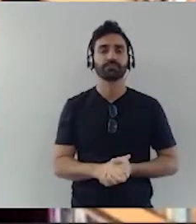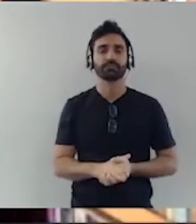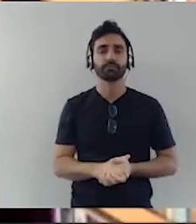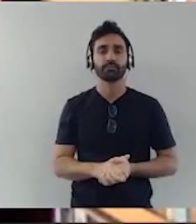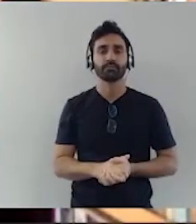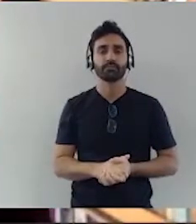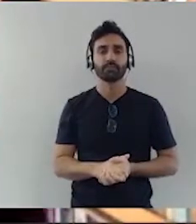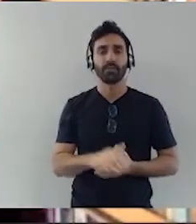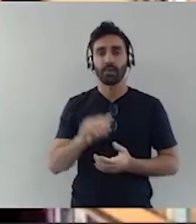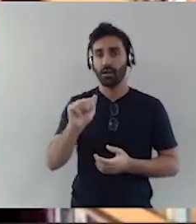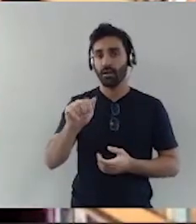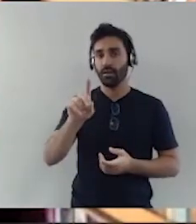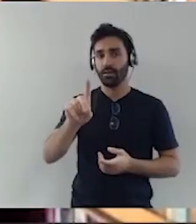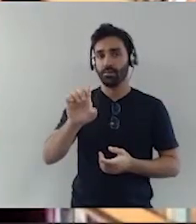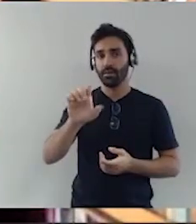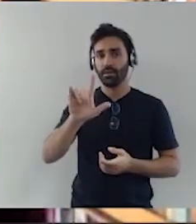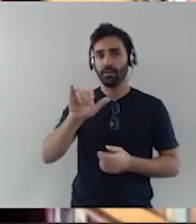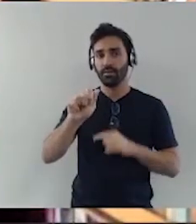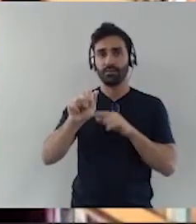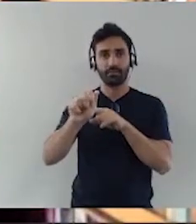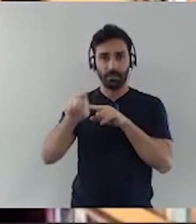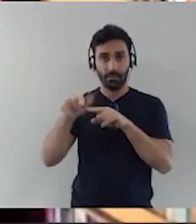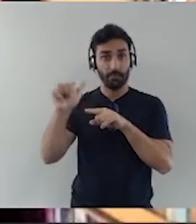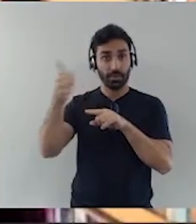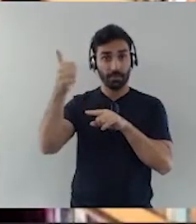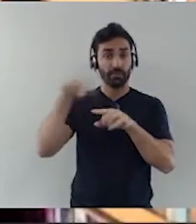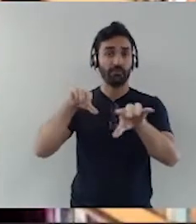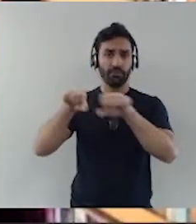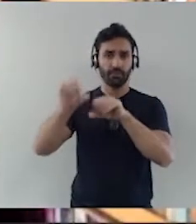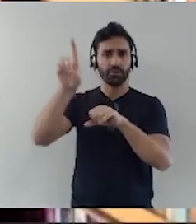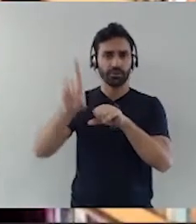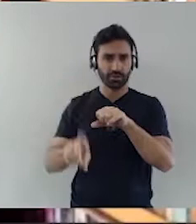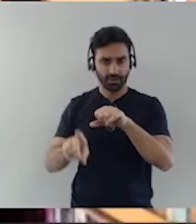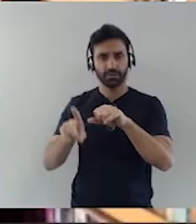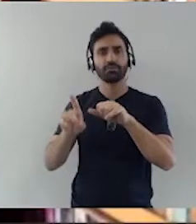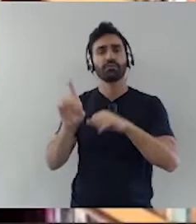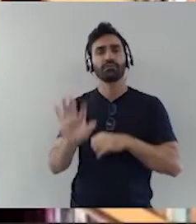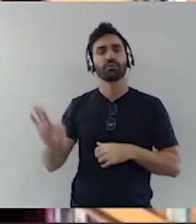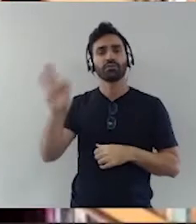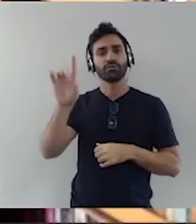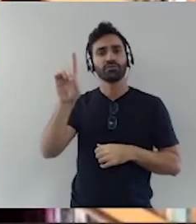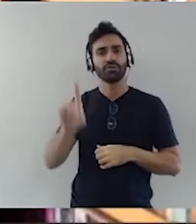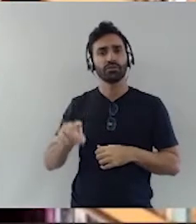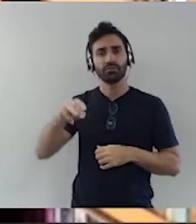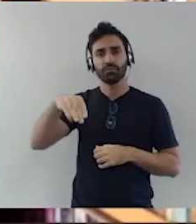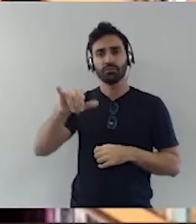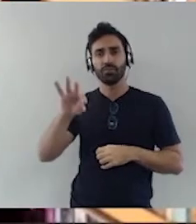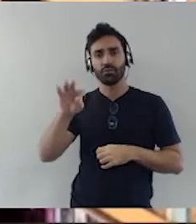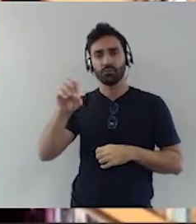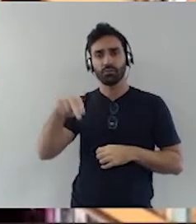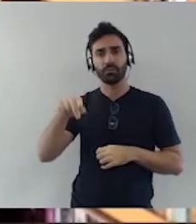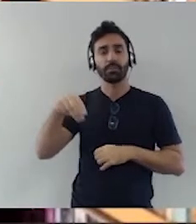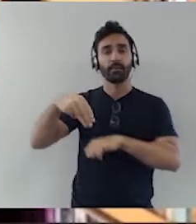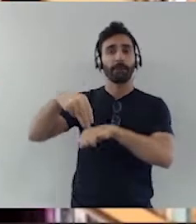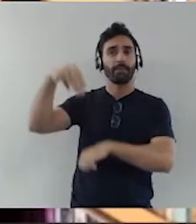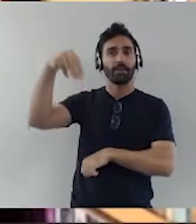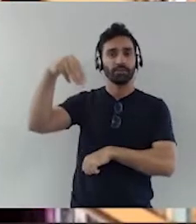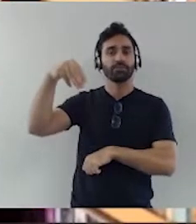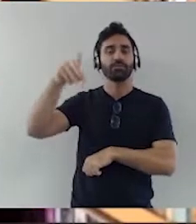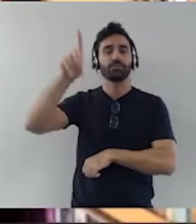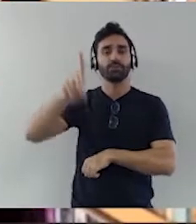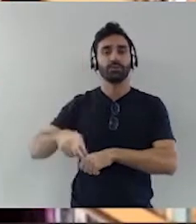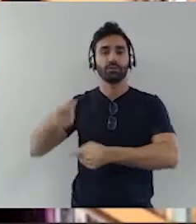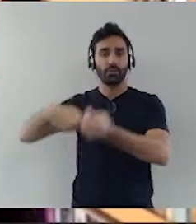Doutora Adélia Bicalho será a nossa primeira palestrante, graduada em Direito pela Faculdade de Direito Milton Campos, mestrado em